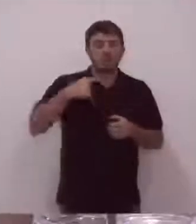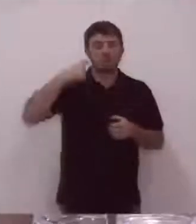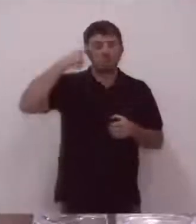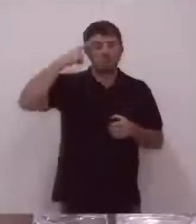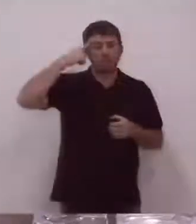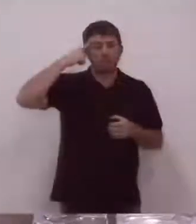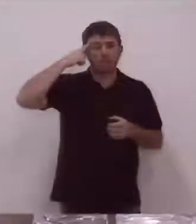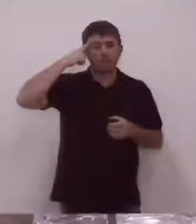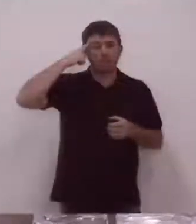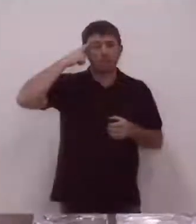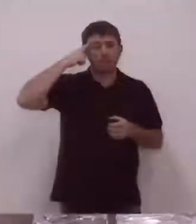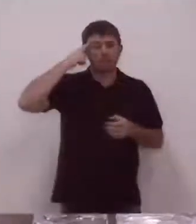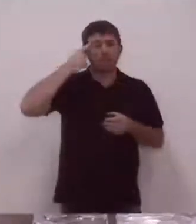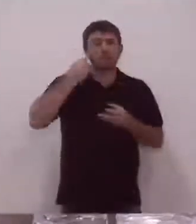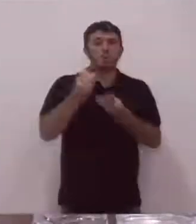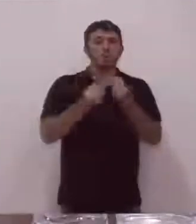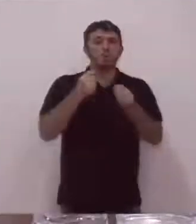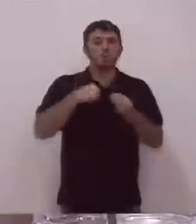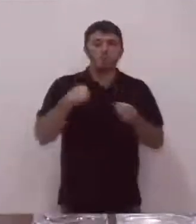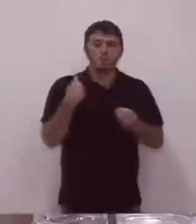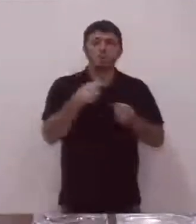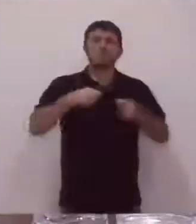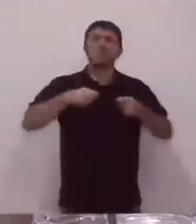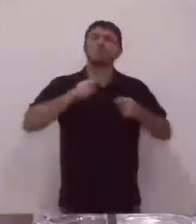devemos continuar o nosso trabalho aqui,